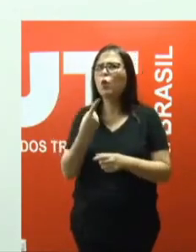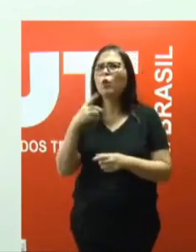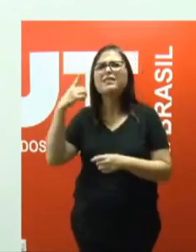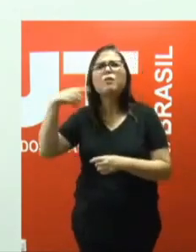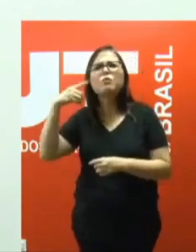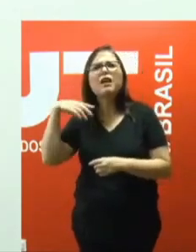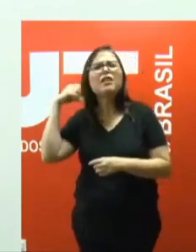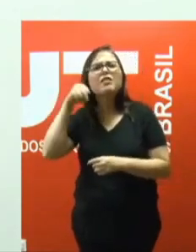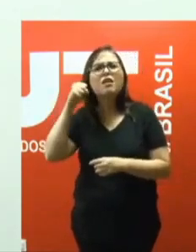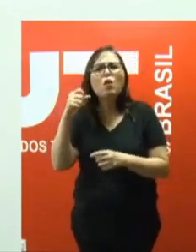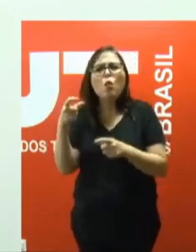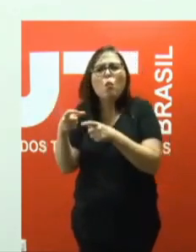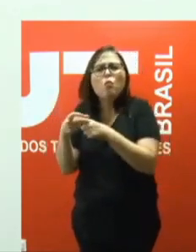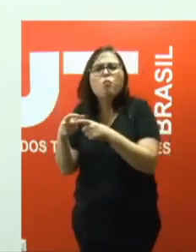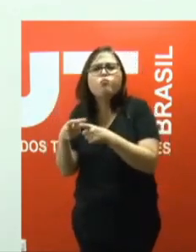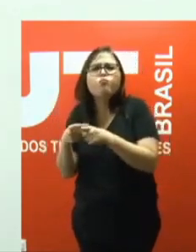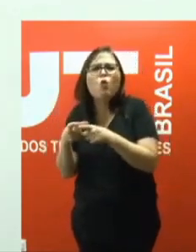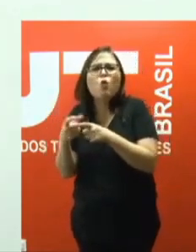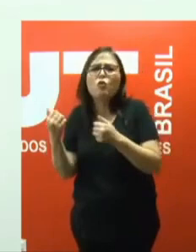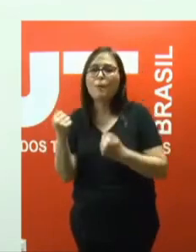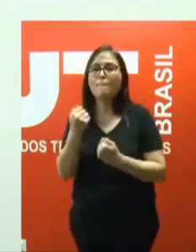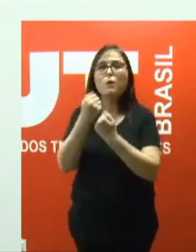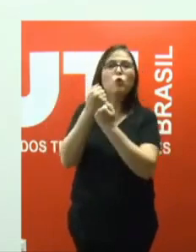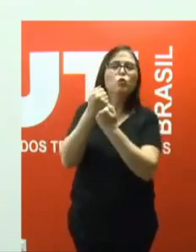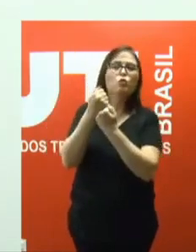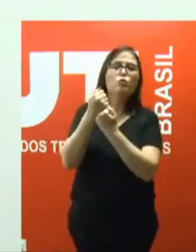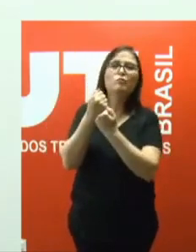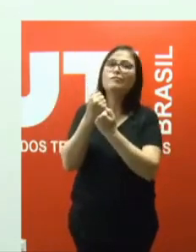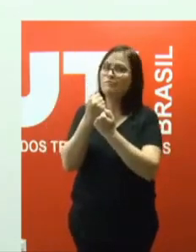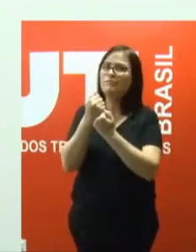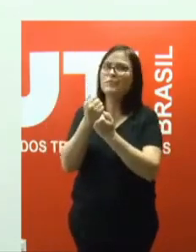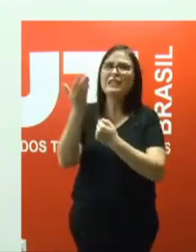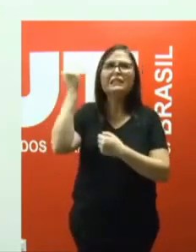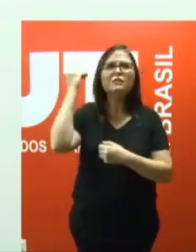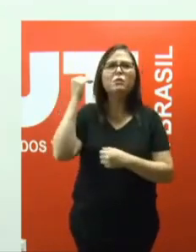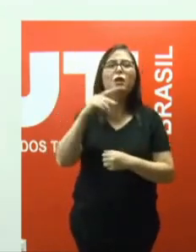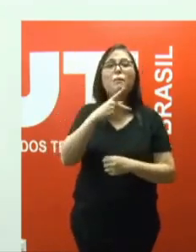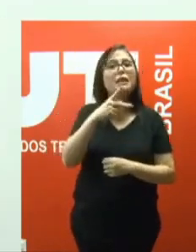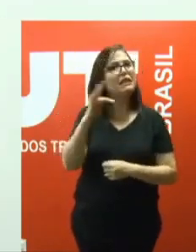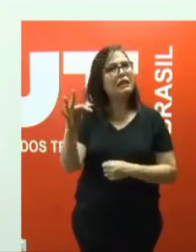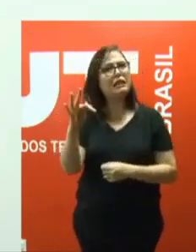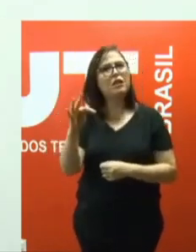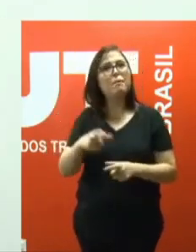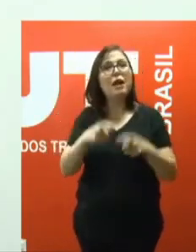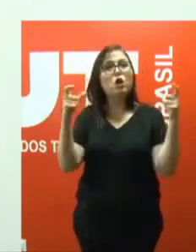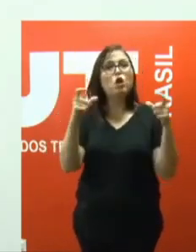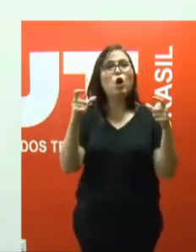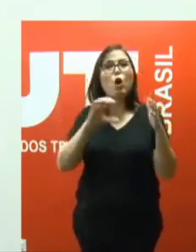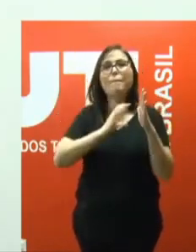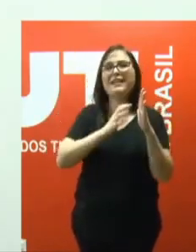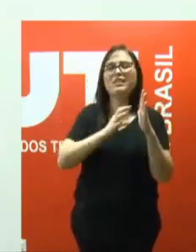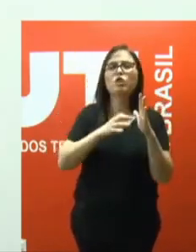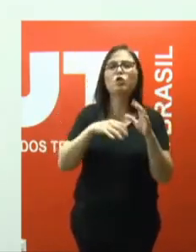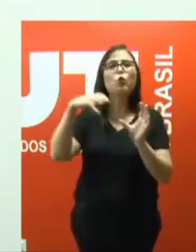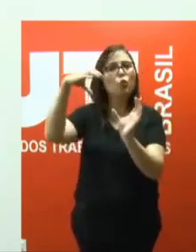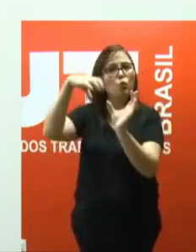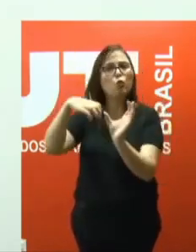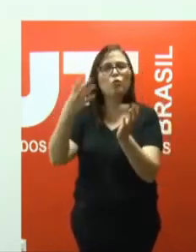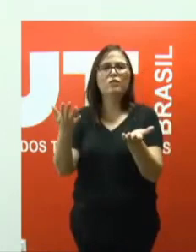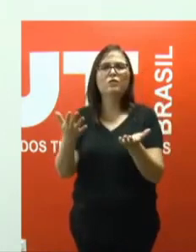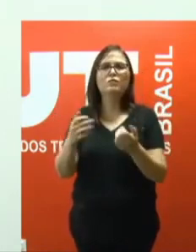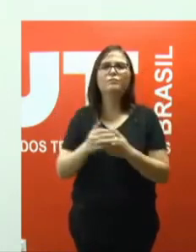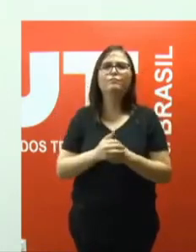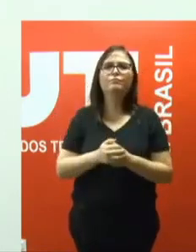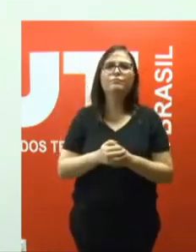Tá? O PT, que era o maior partido no Congresso, tem 56 deputados, em